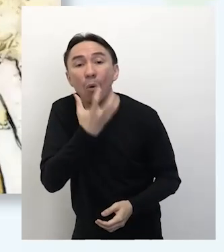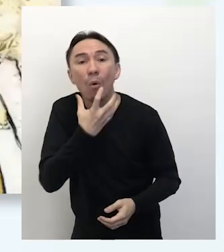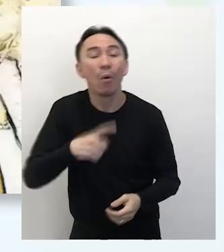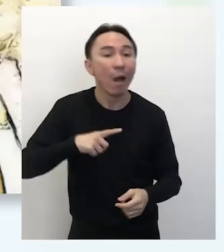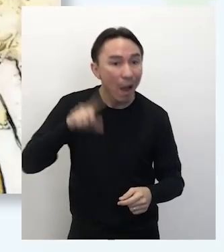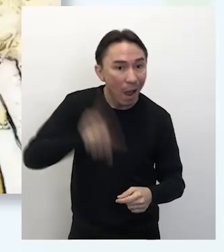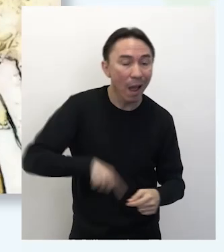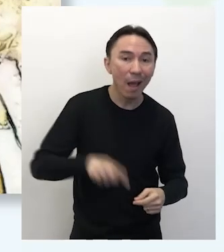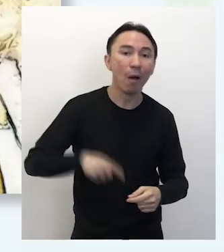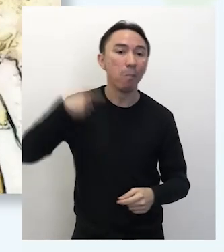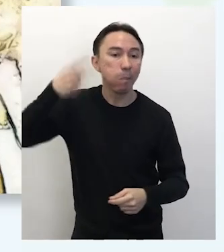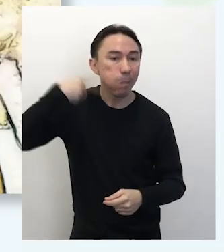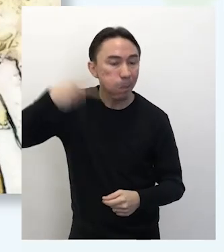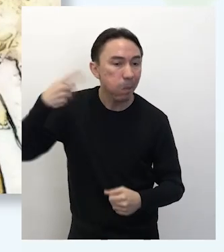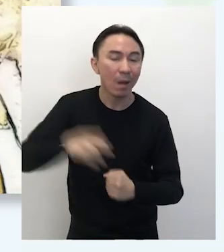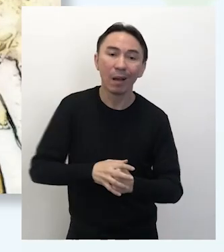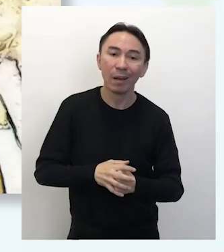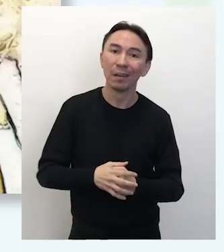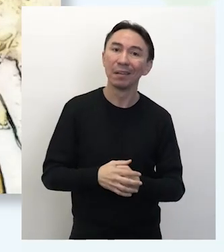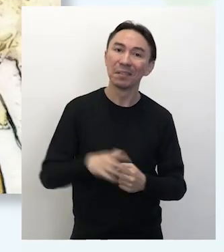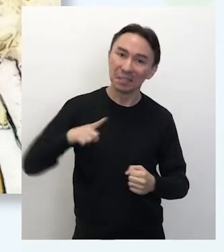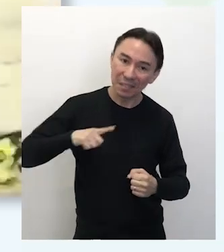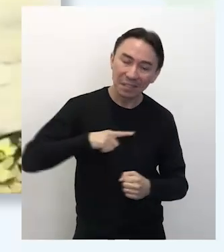jabuti desenhava.